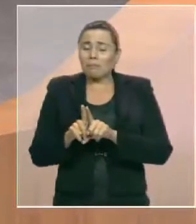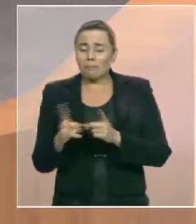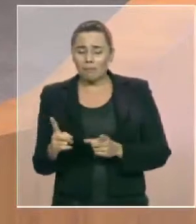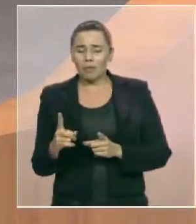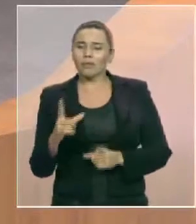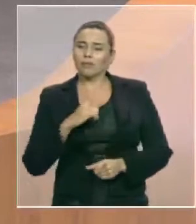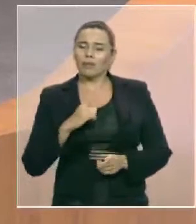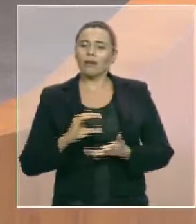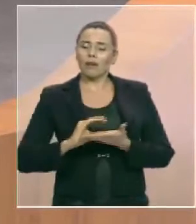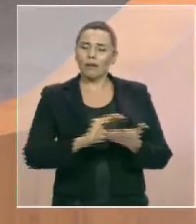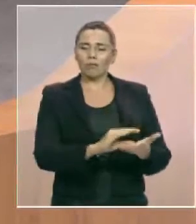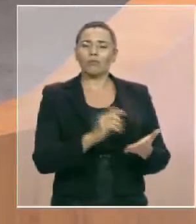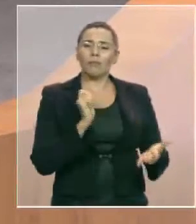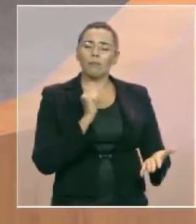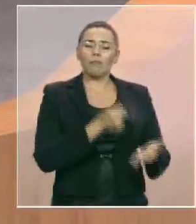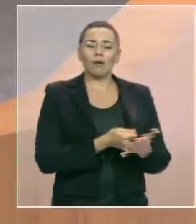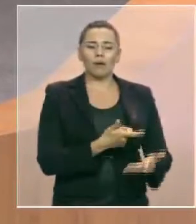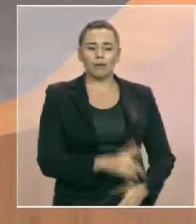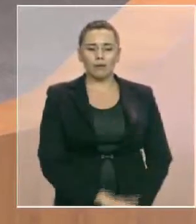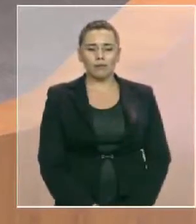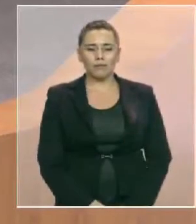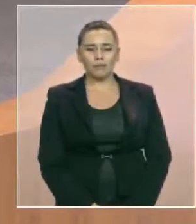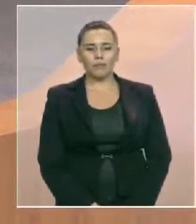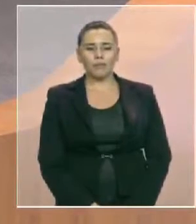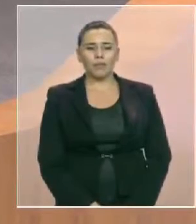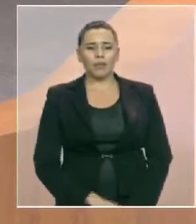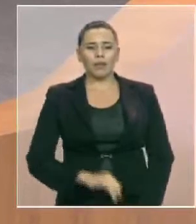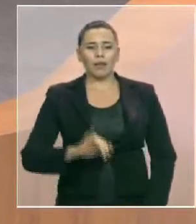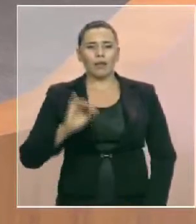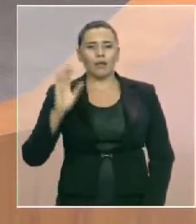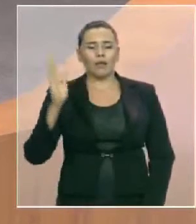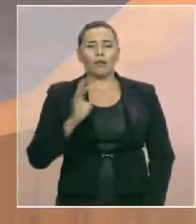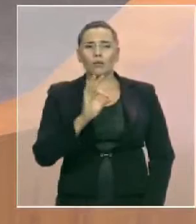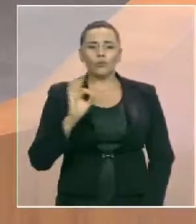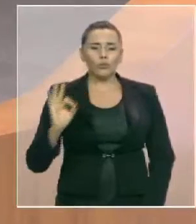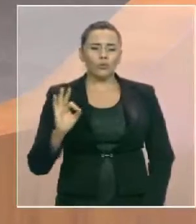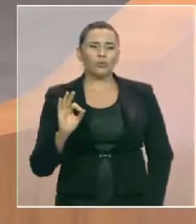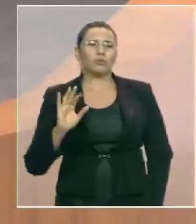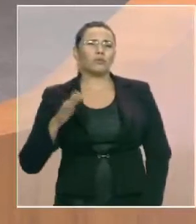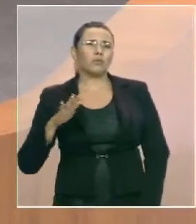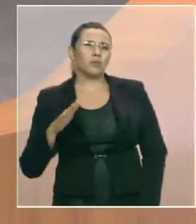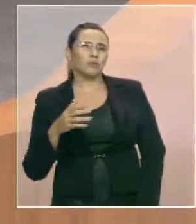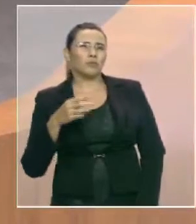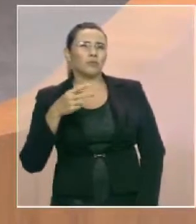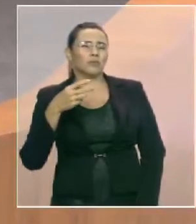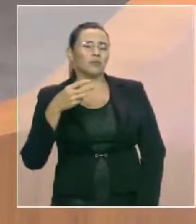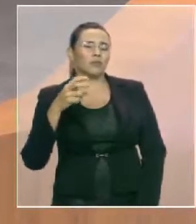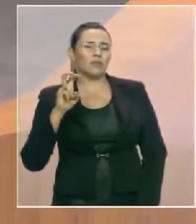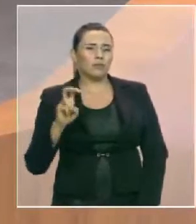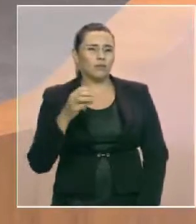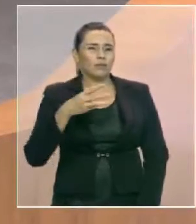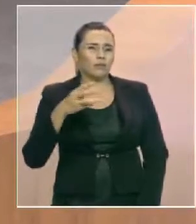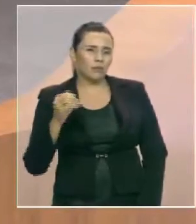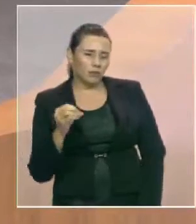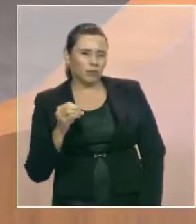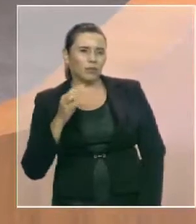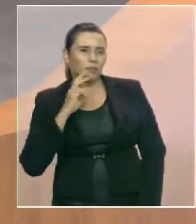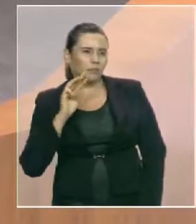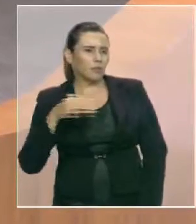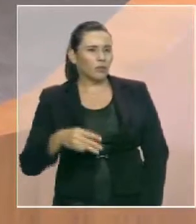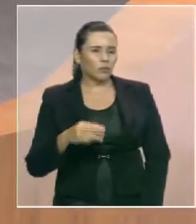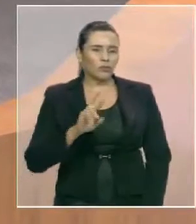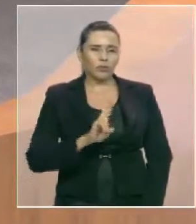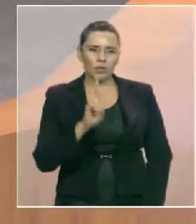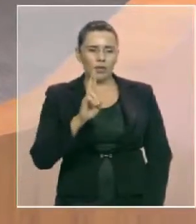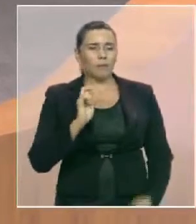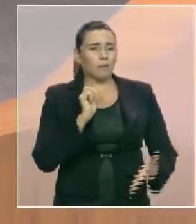2019, juros e encargos da dívida. Previsão de 530 milhões de reais para pagamento de